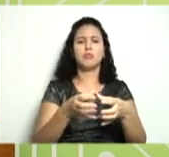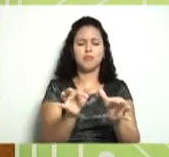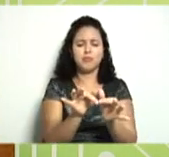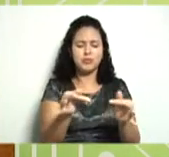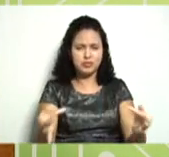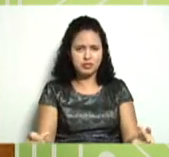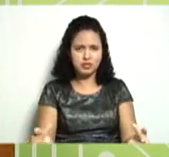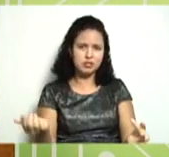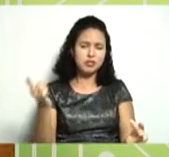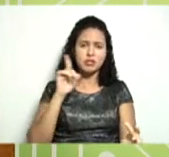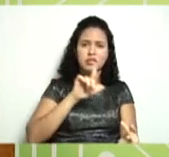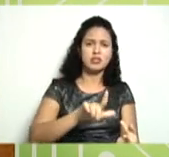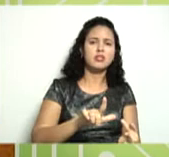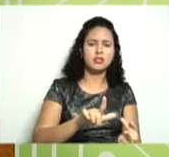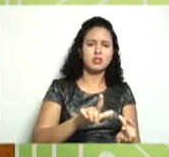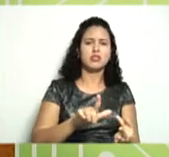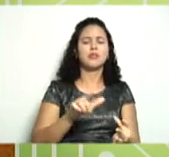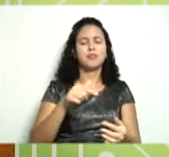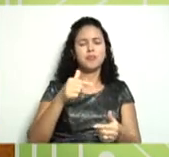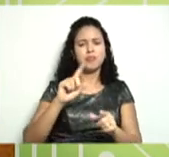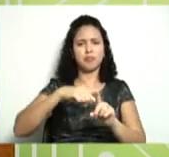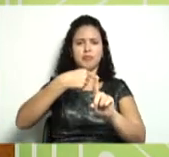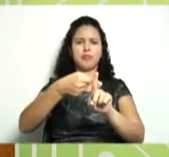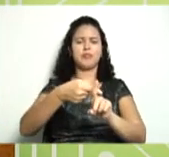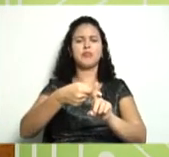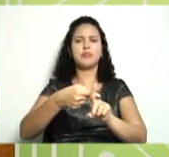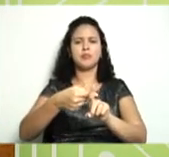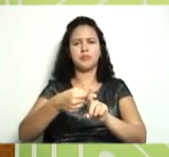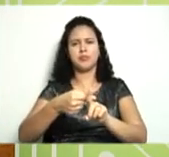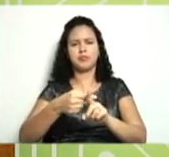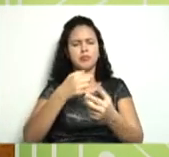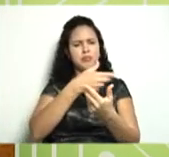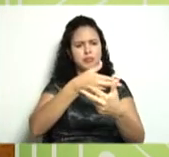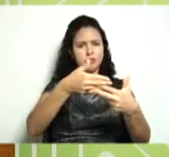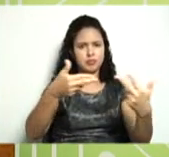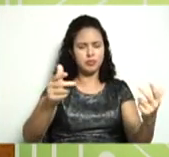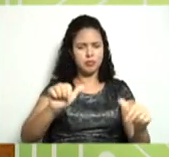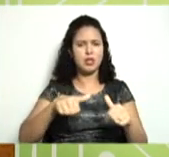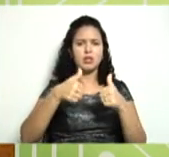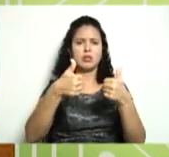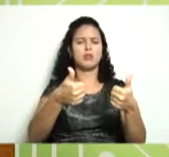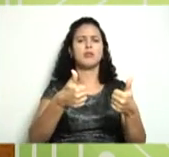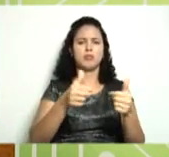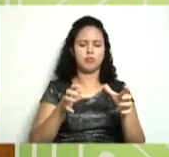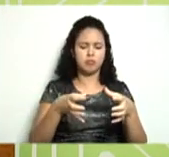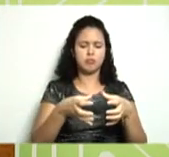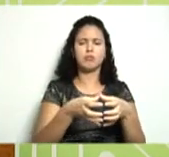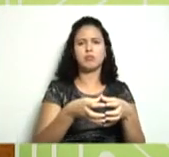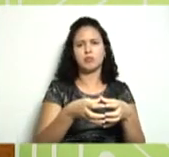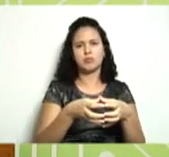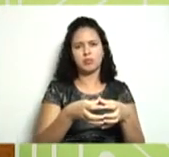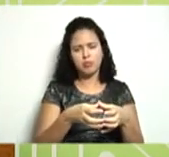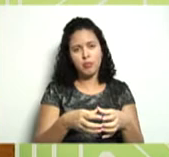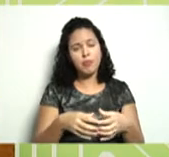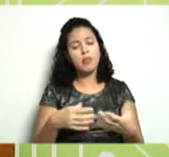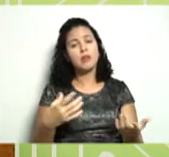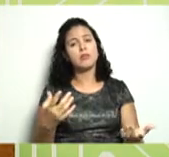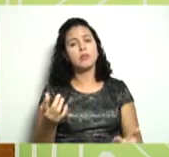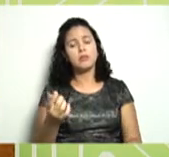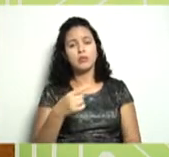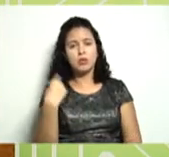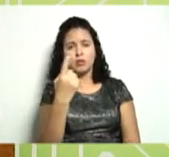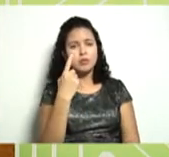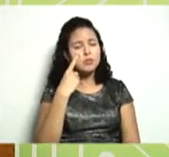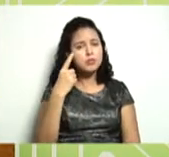simples, pudessem almejar mais coisas melhores para eles. Então nós estamos vendo